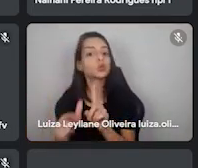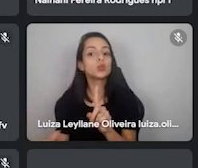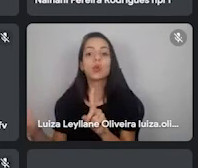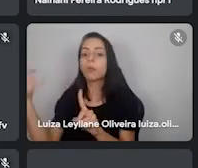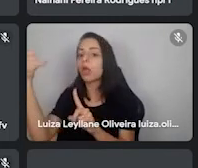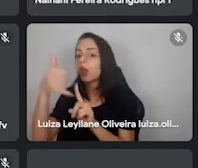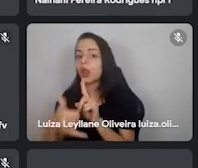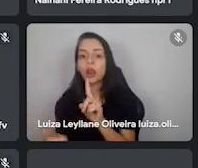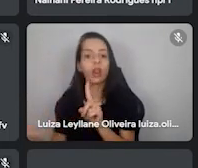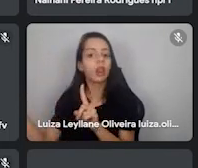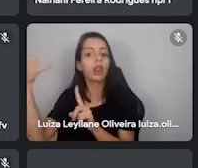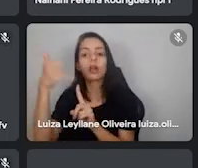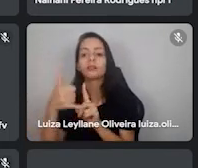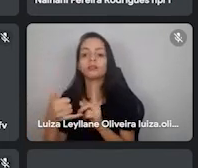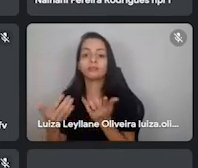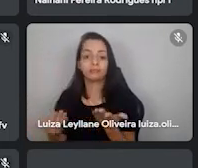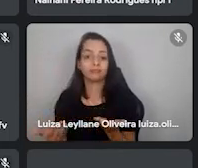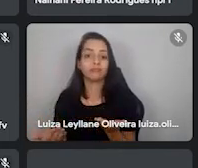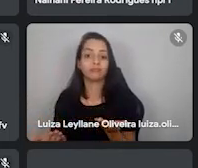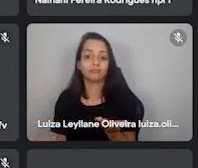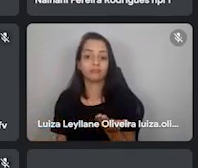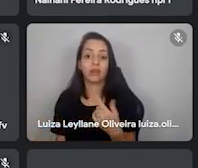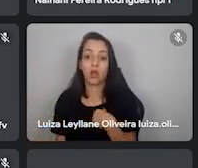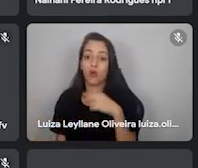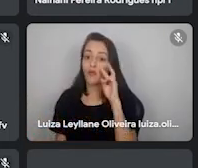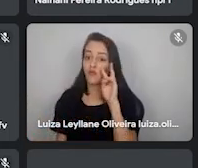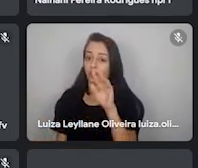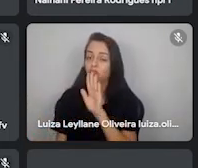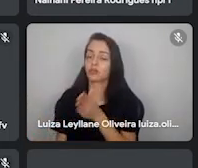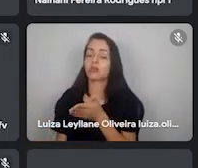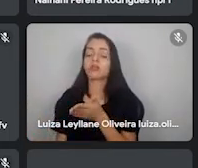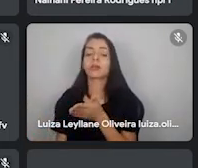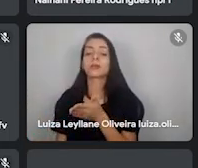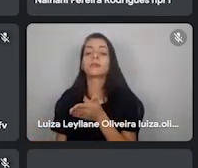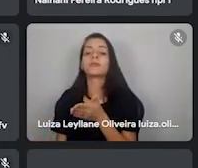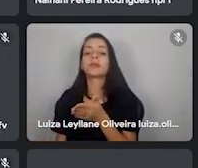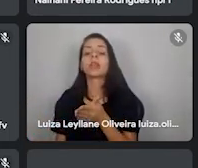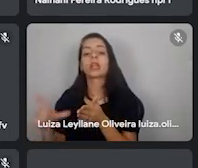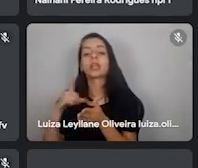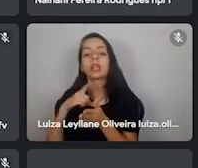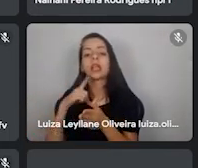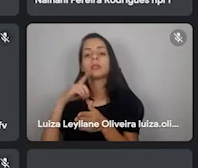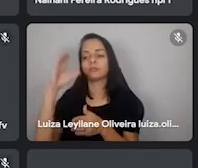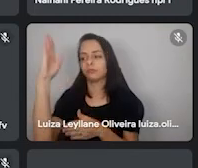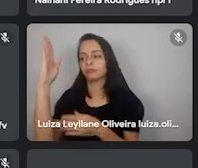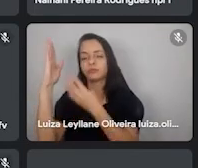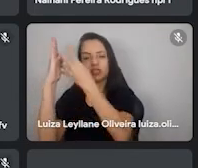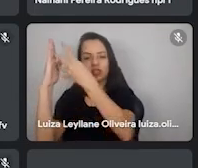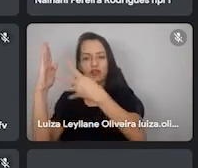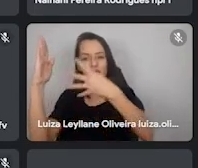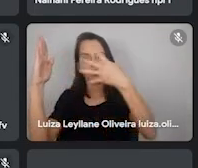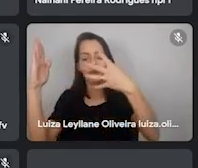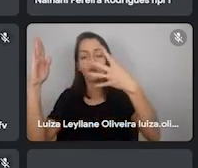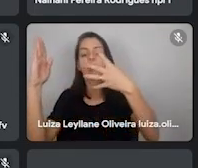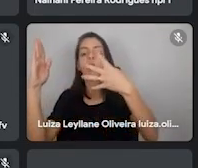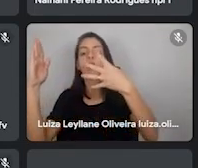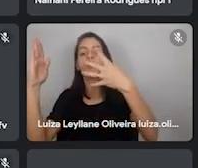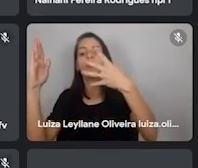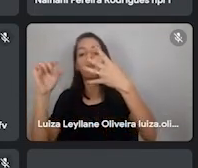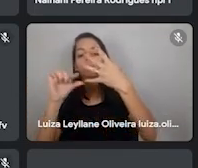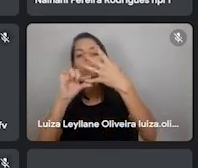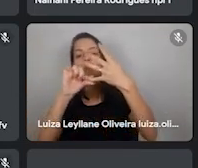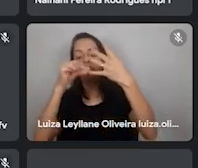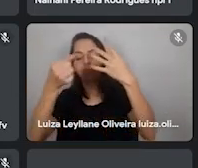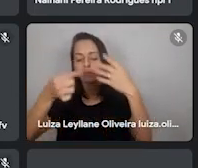já vi um cabo ficar partido no chão, em cima de uma areia, ele ficou